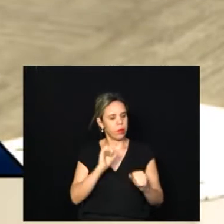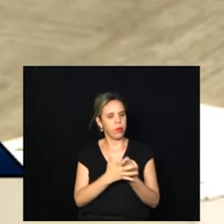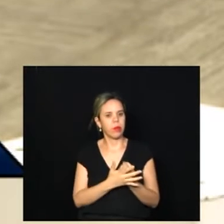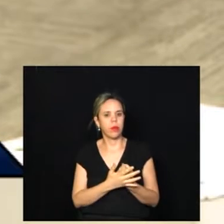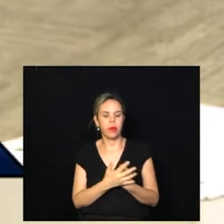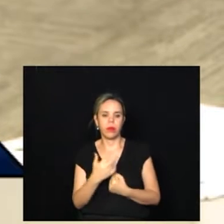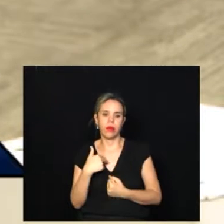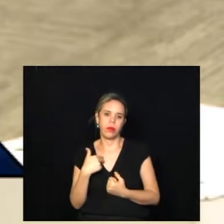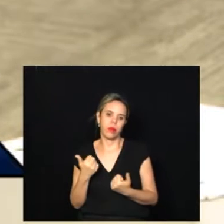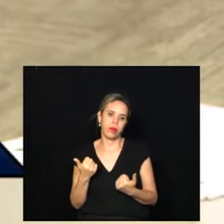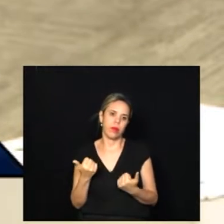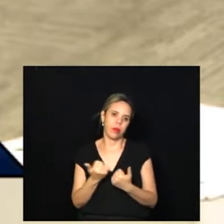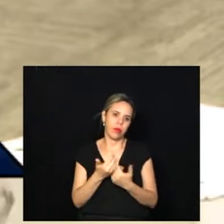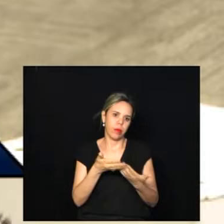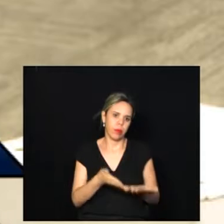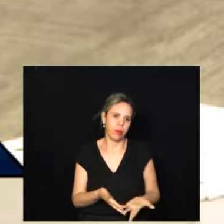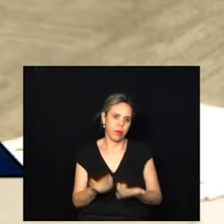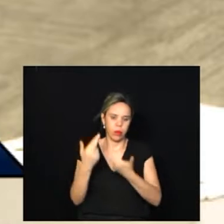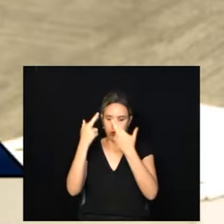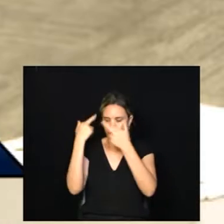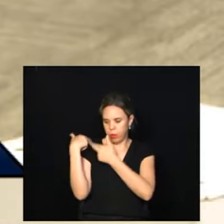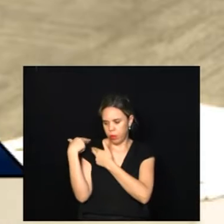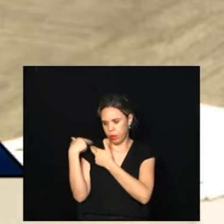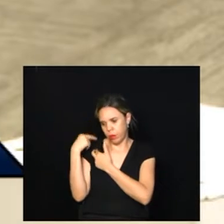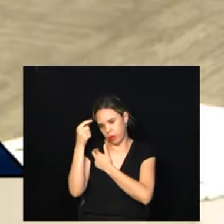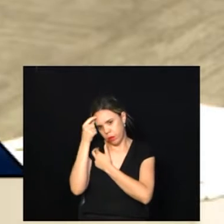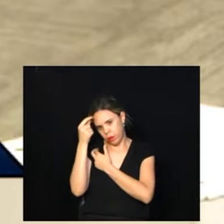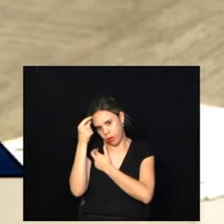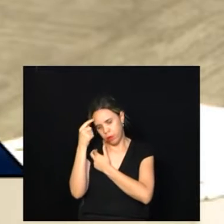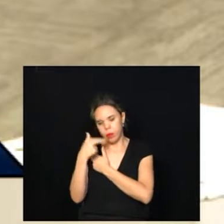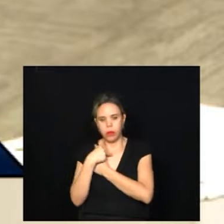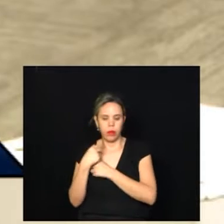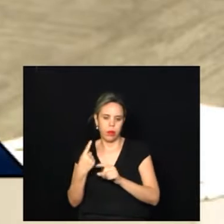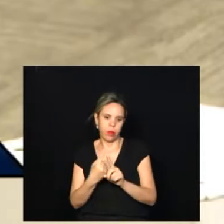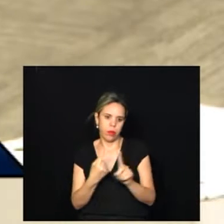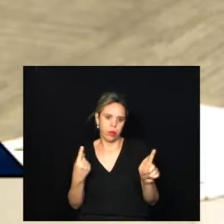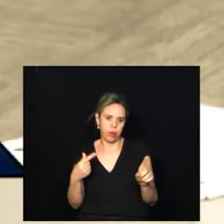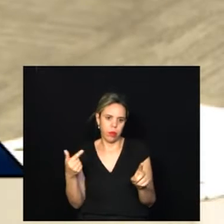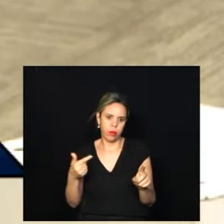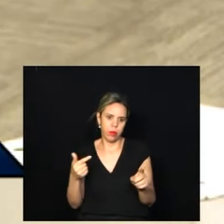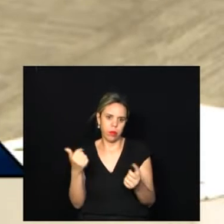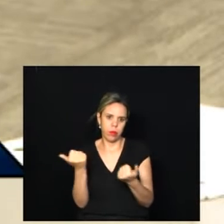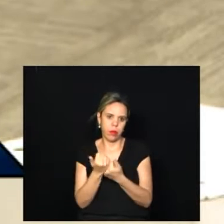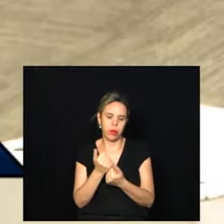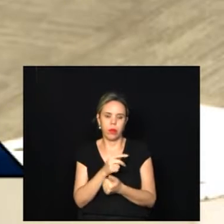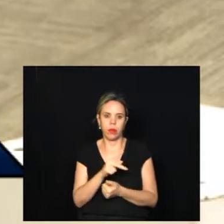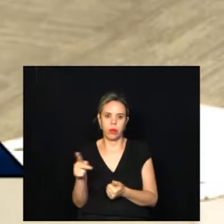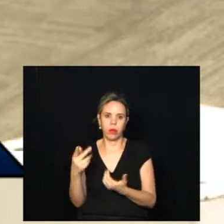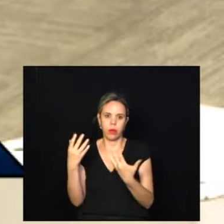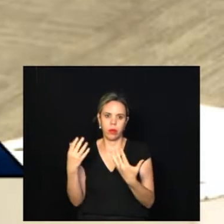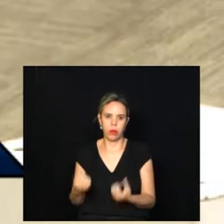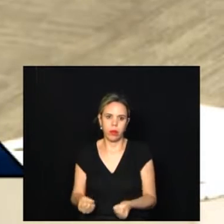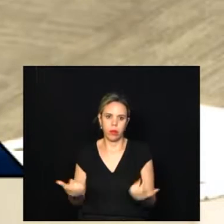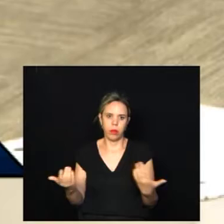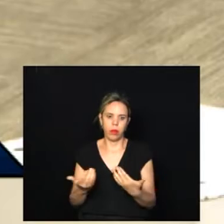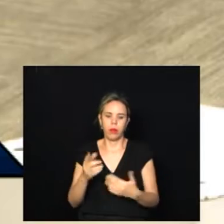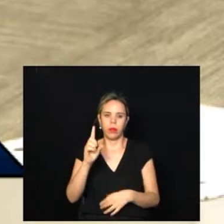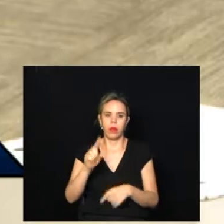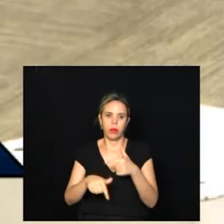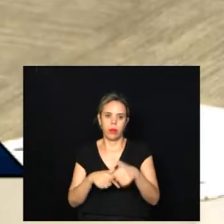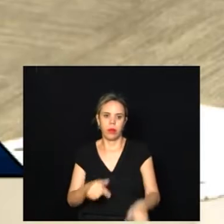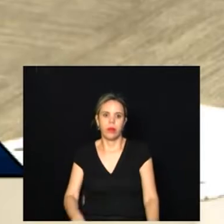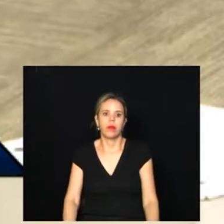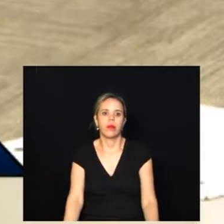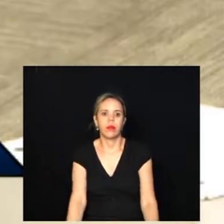Covid e por senso de responsabilidade está em quarentena, não veio hoje. Eu, como segundo vice-presidente, assumi hoje a direção dos